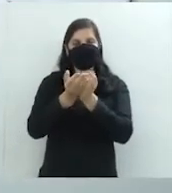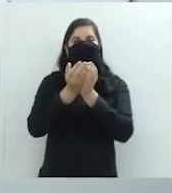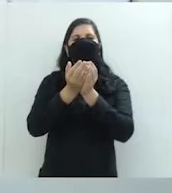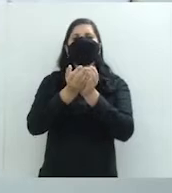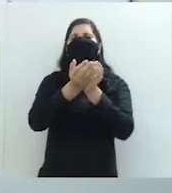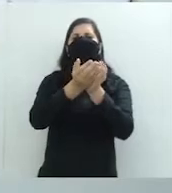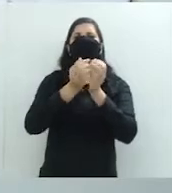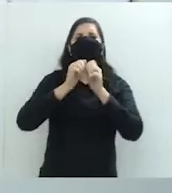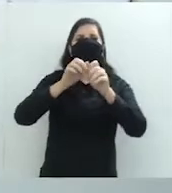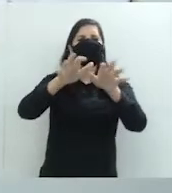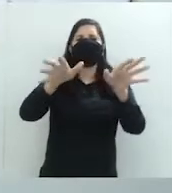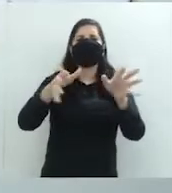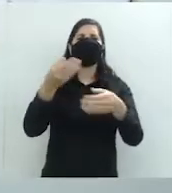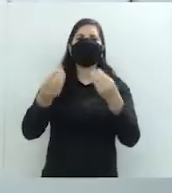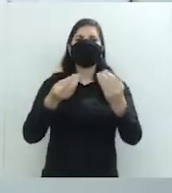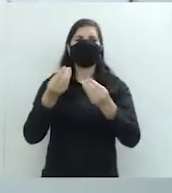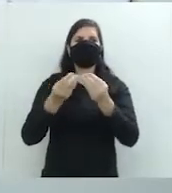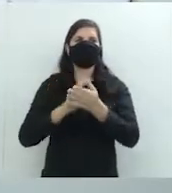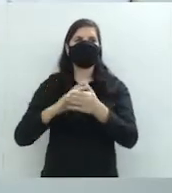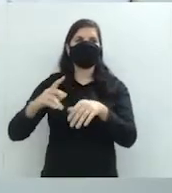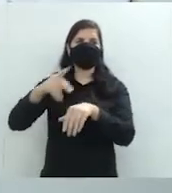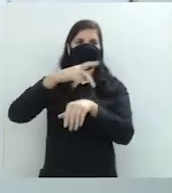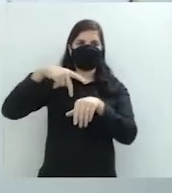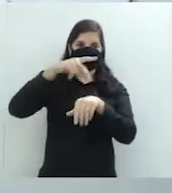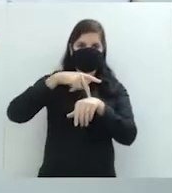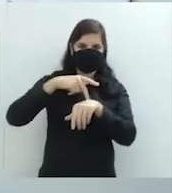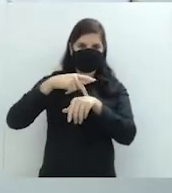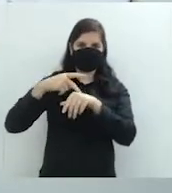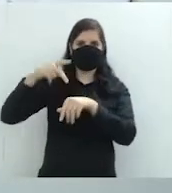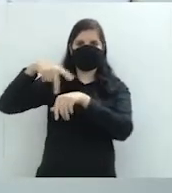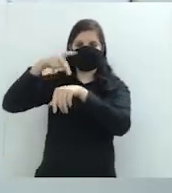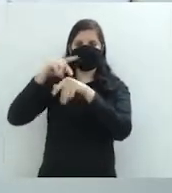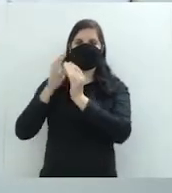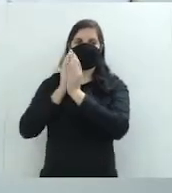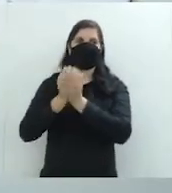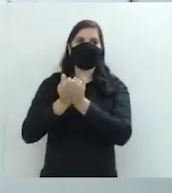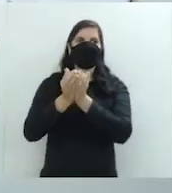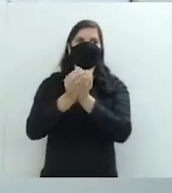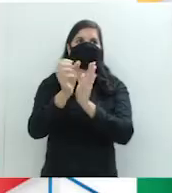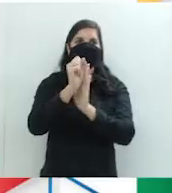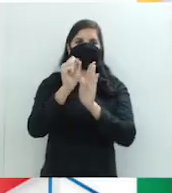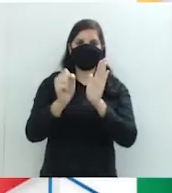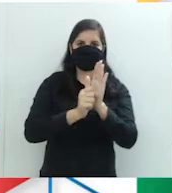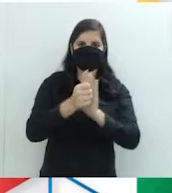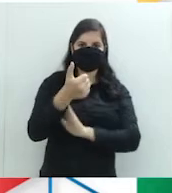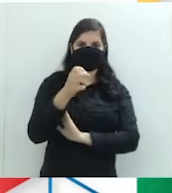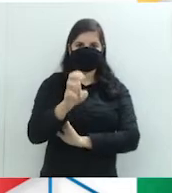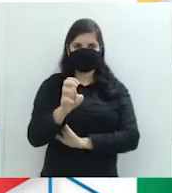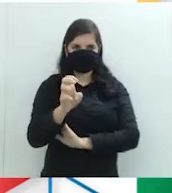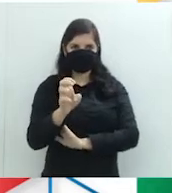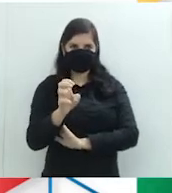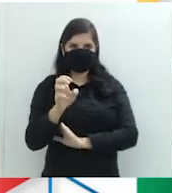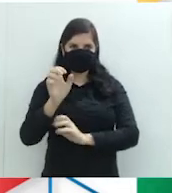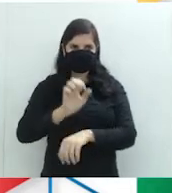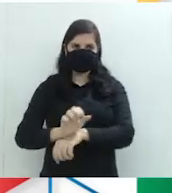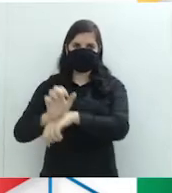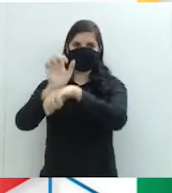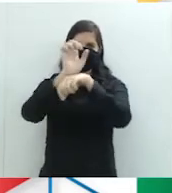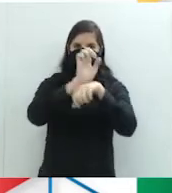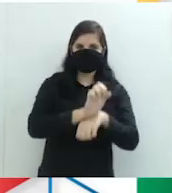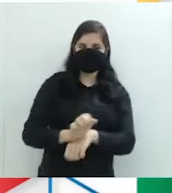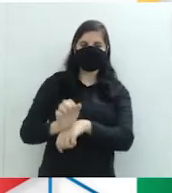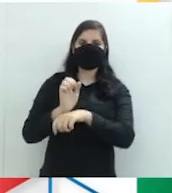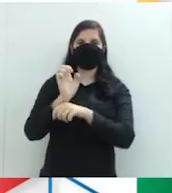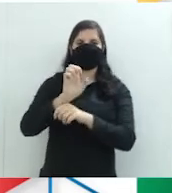significa isso? Os países se lançaram no mar. Então, no século XV, alguns estados